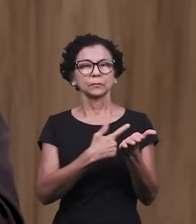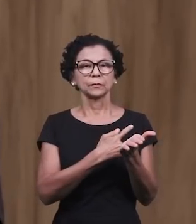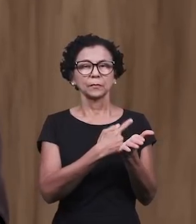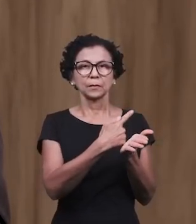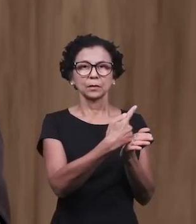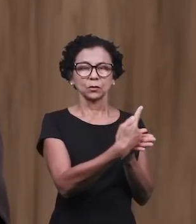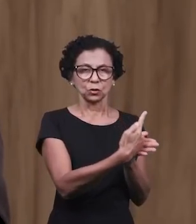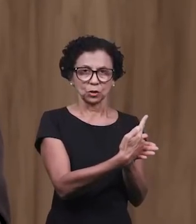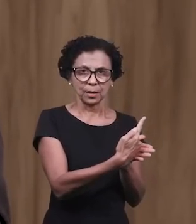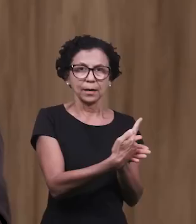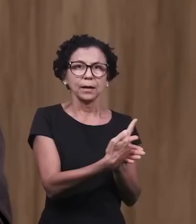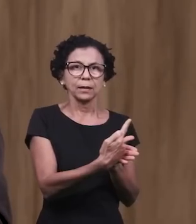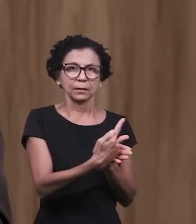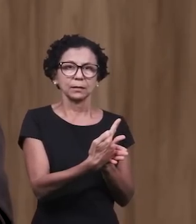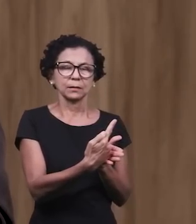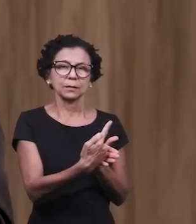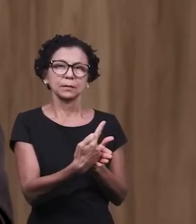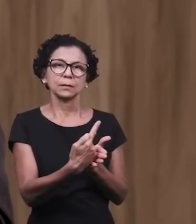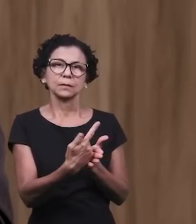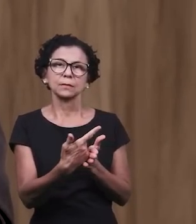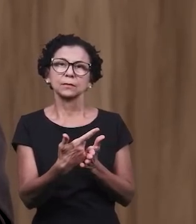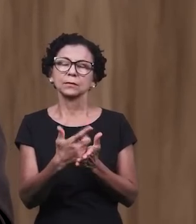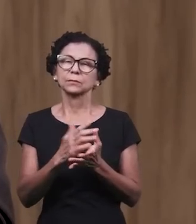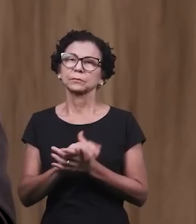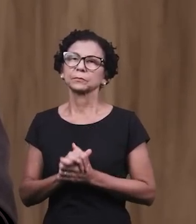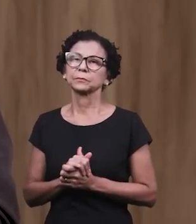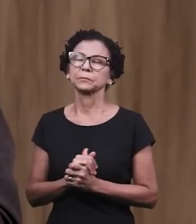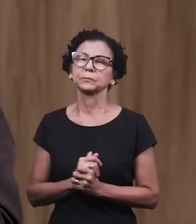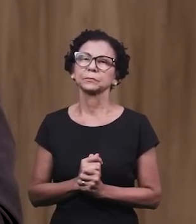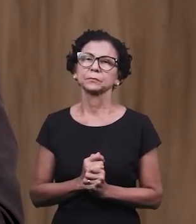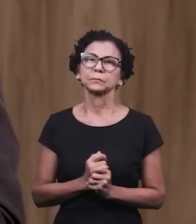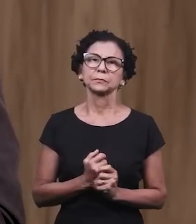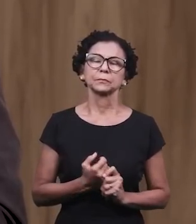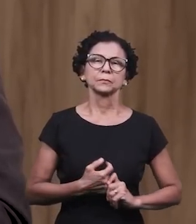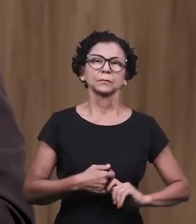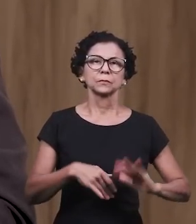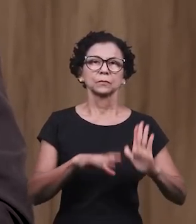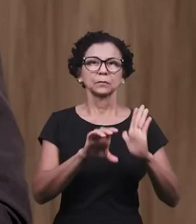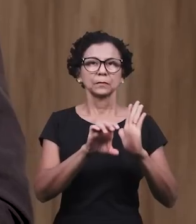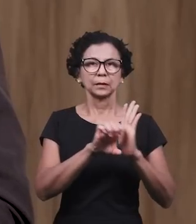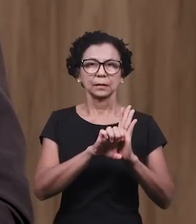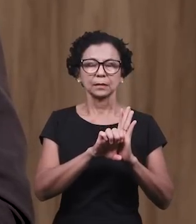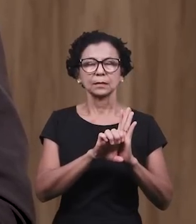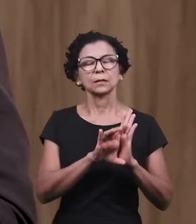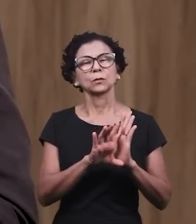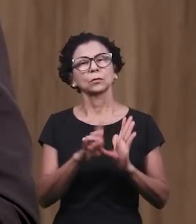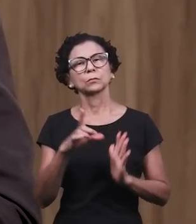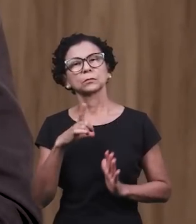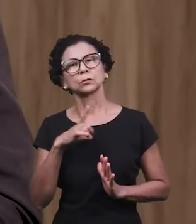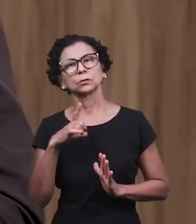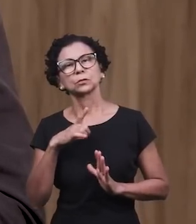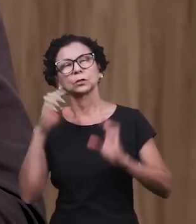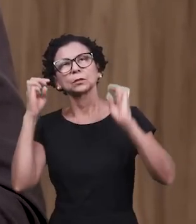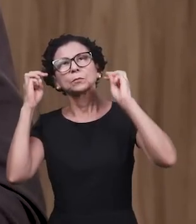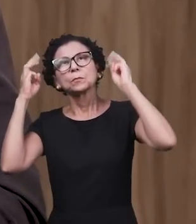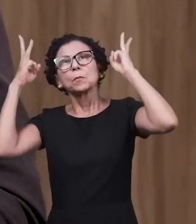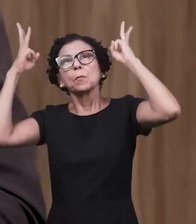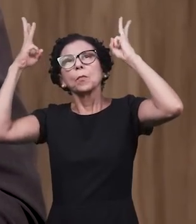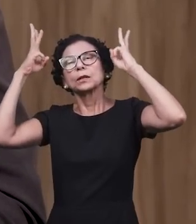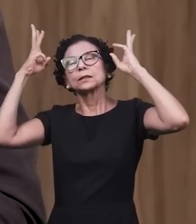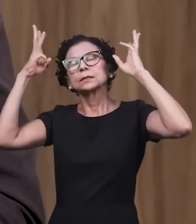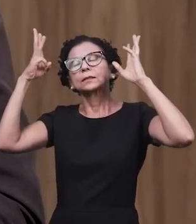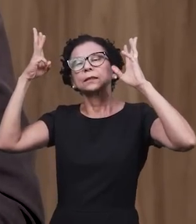Senhor daria a ele essa terra. Então, feita essa pequena introdução para situar todos dentro da história de